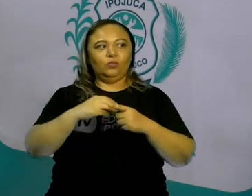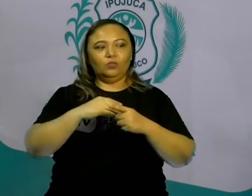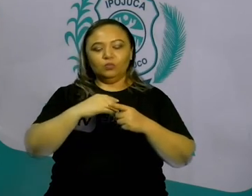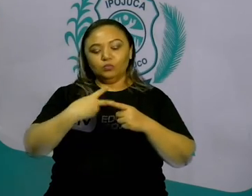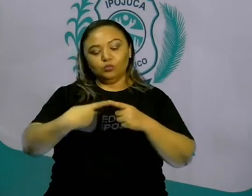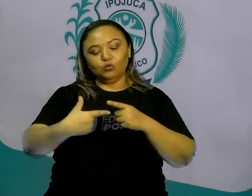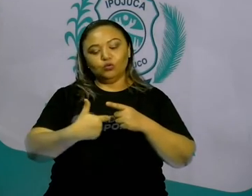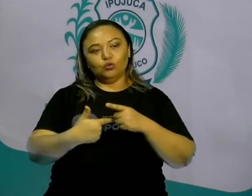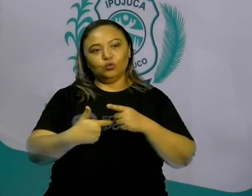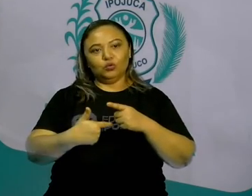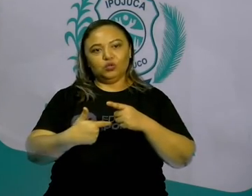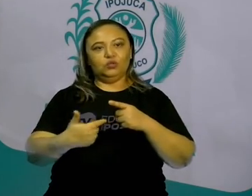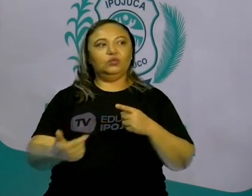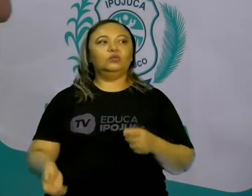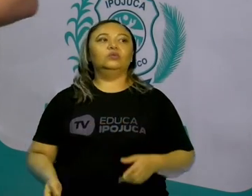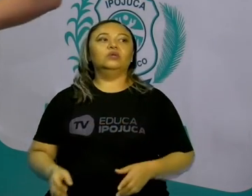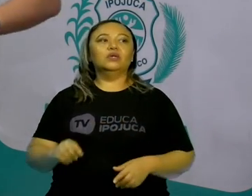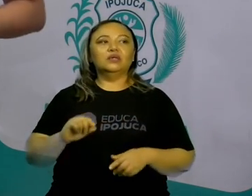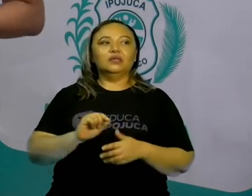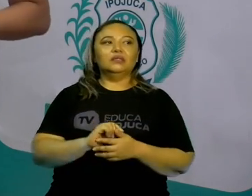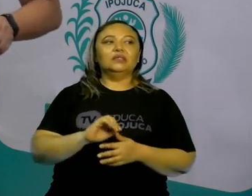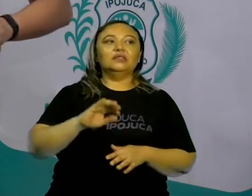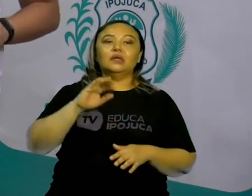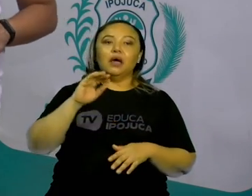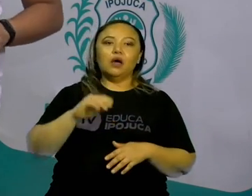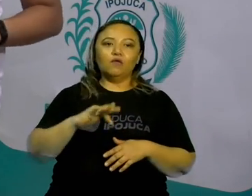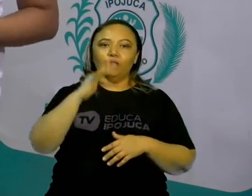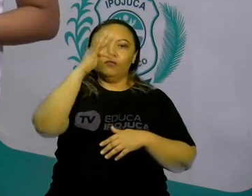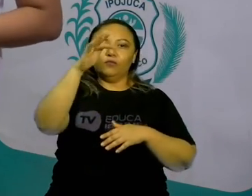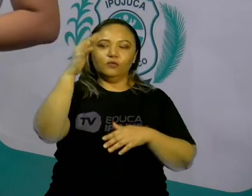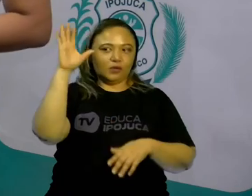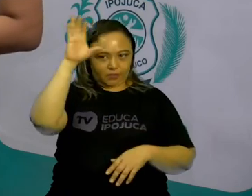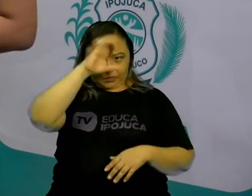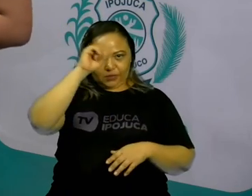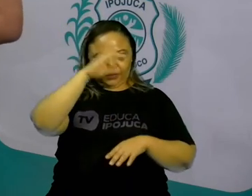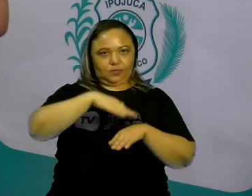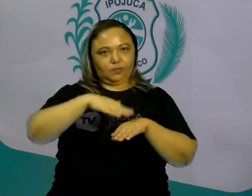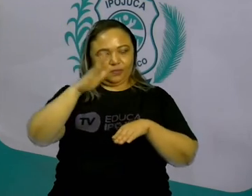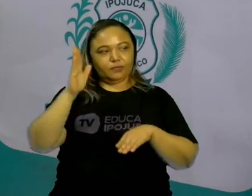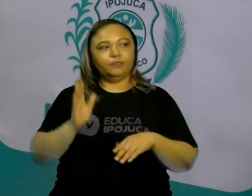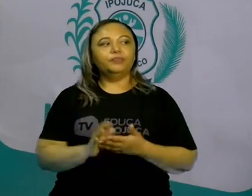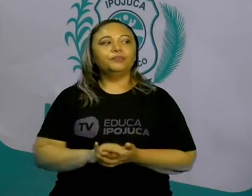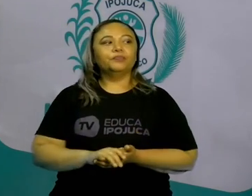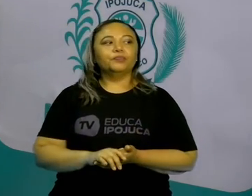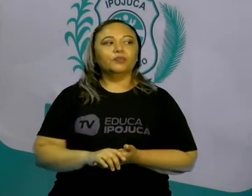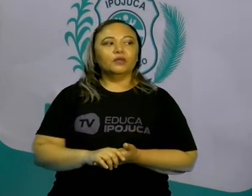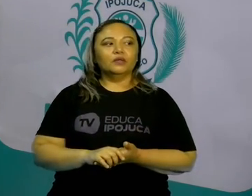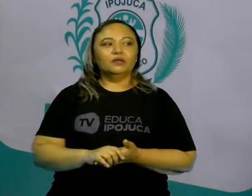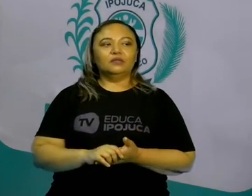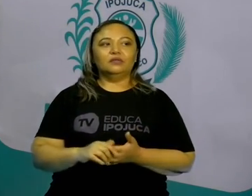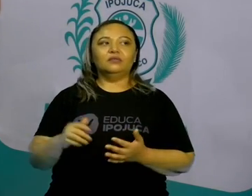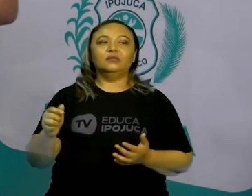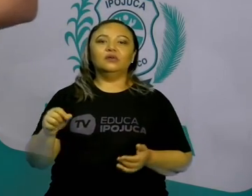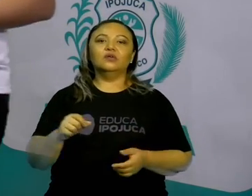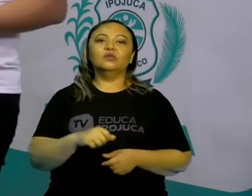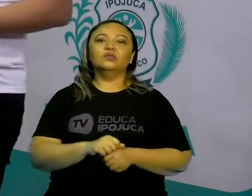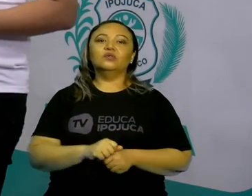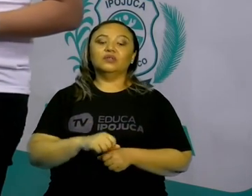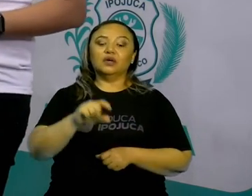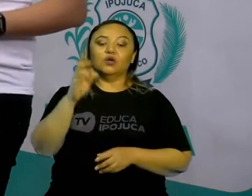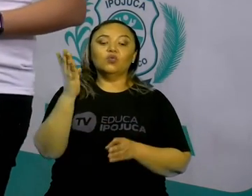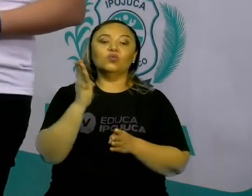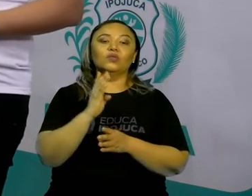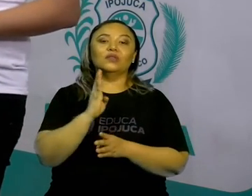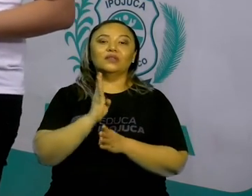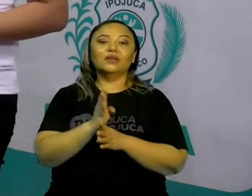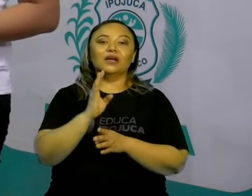e a gente vai saber mas no futuro porque essas frações são equivalentes bom passam a se encontrar uma fruta